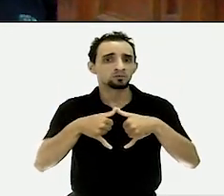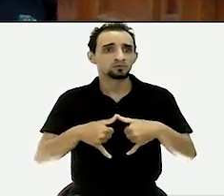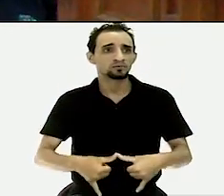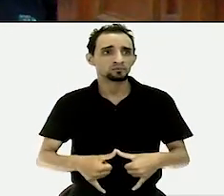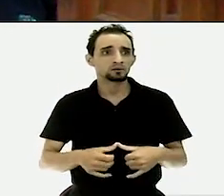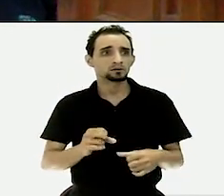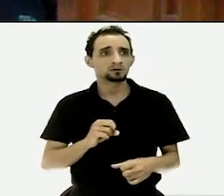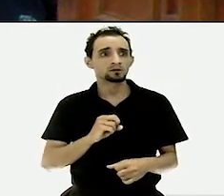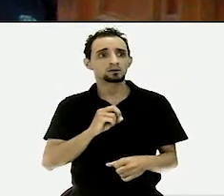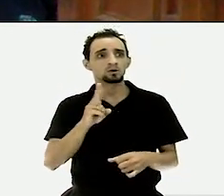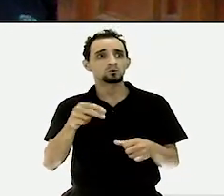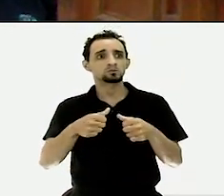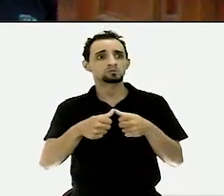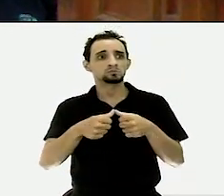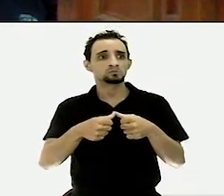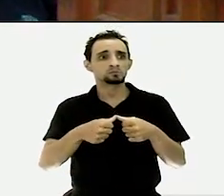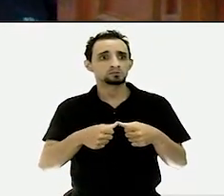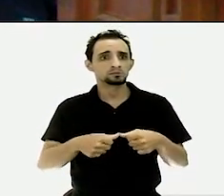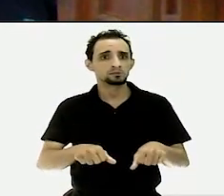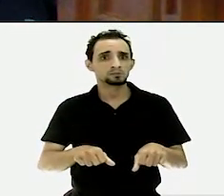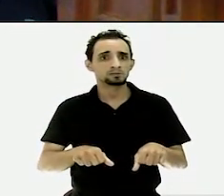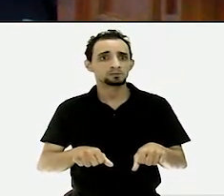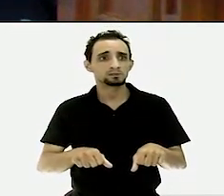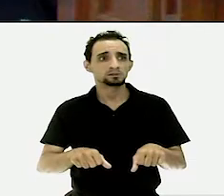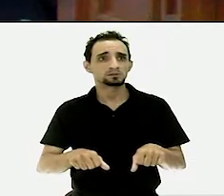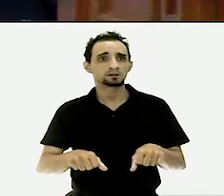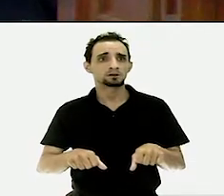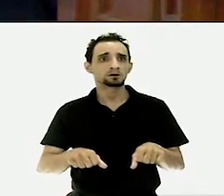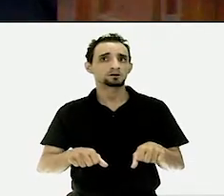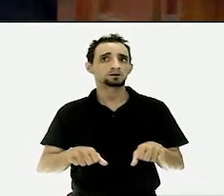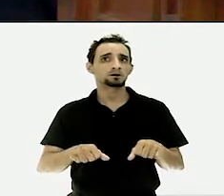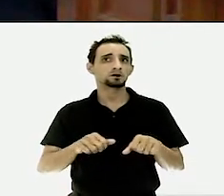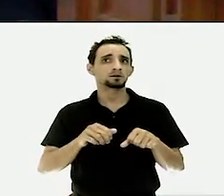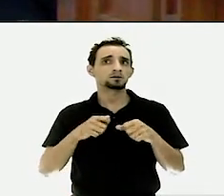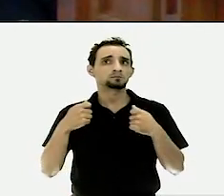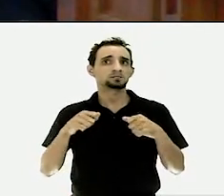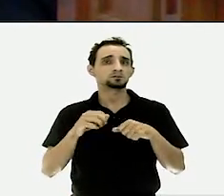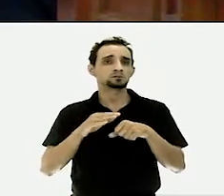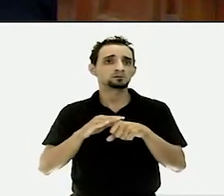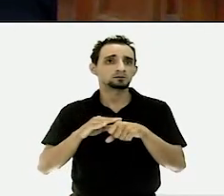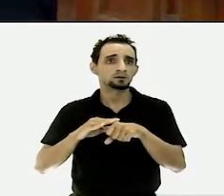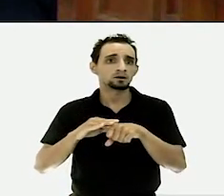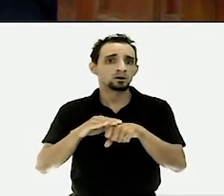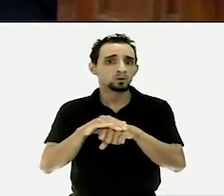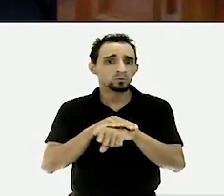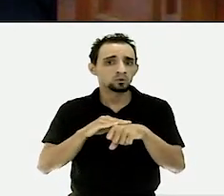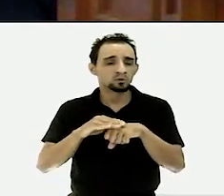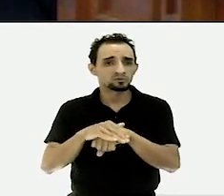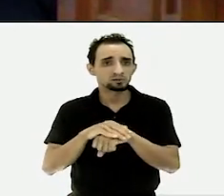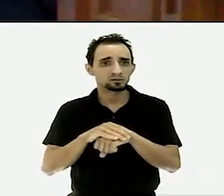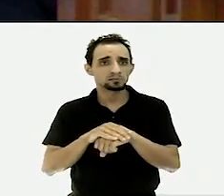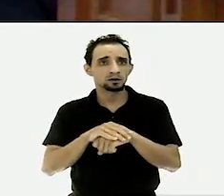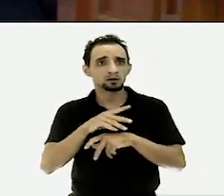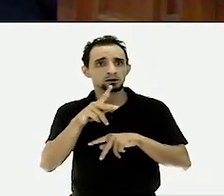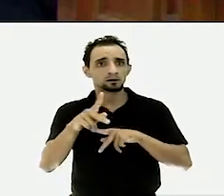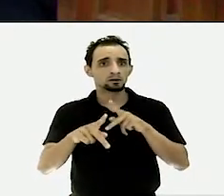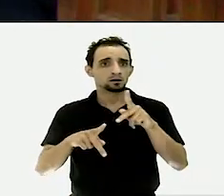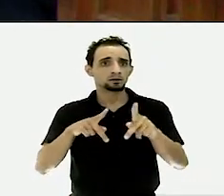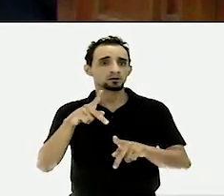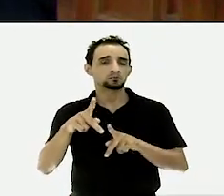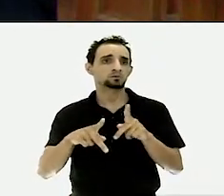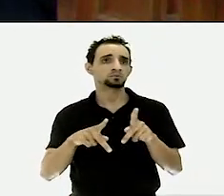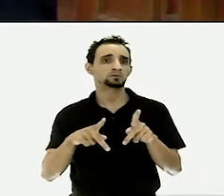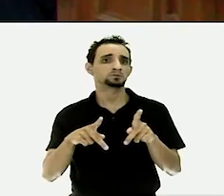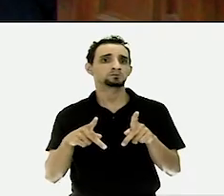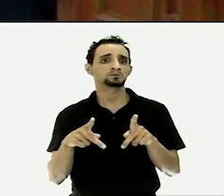Bombeiro, estude aí a melhor viabilidade para fazer aumentar o diâmetro